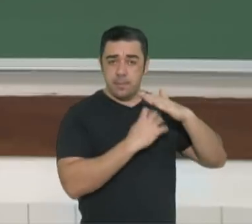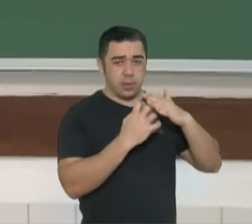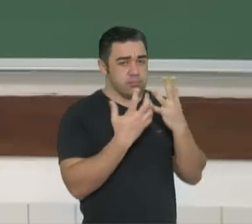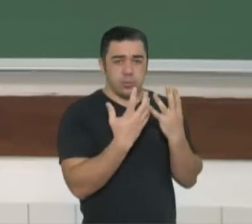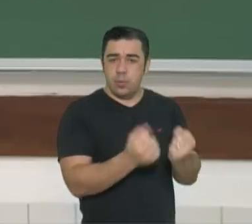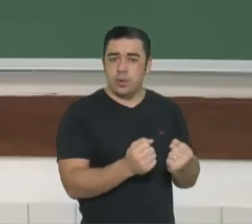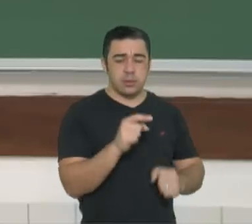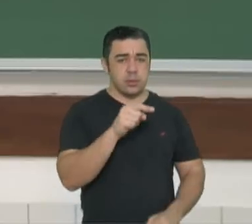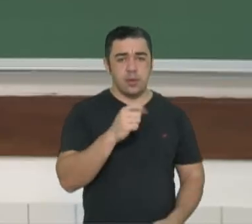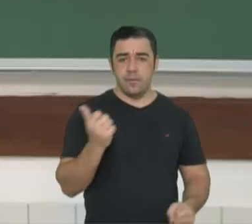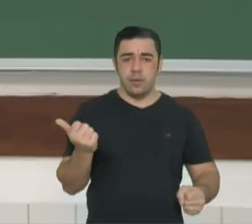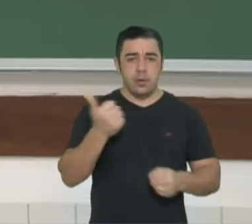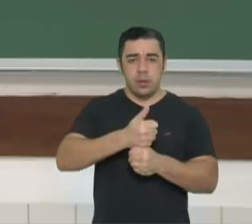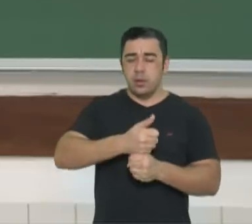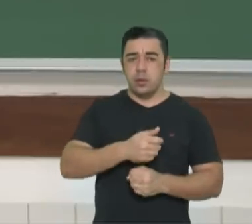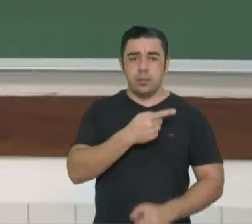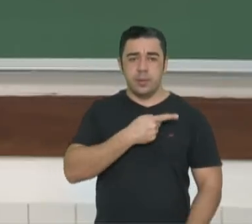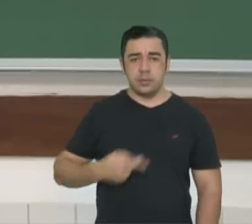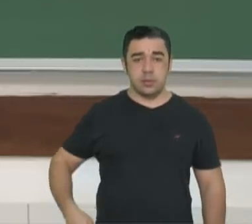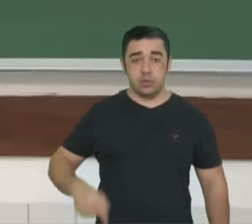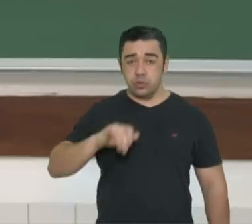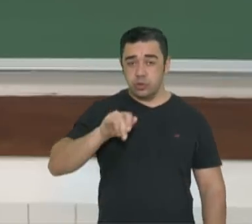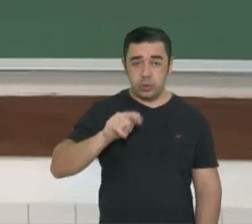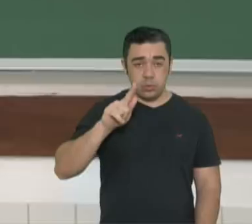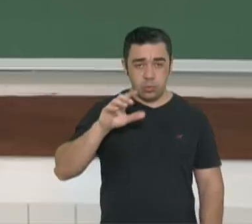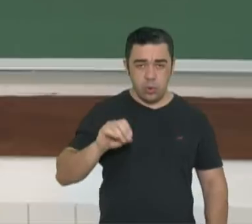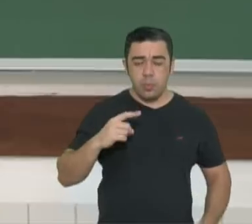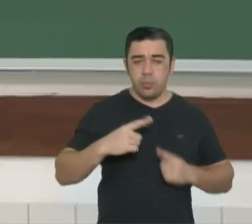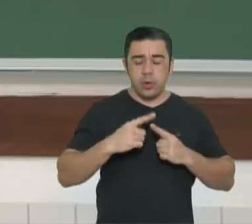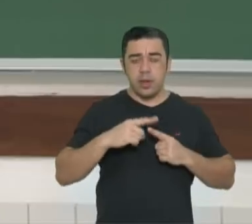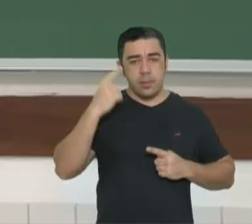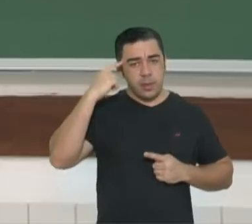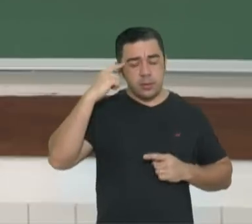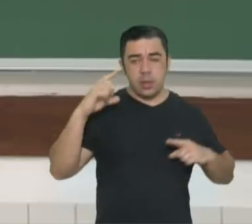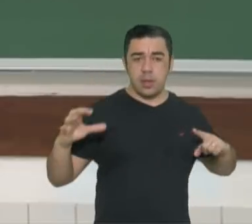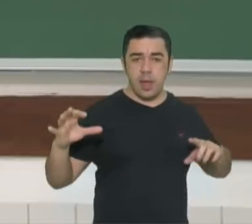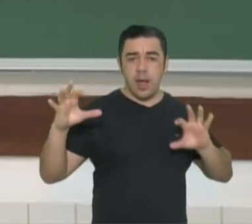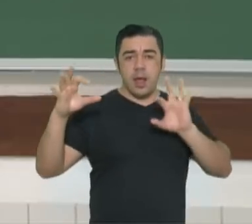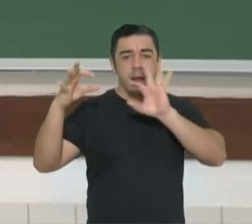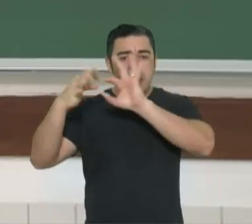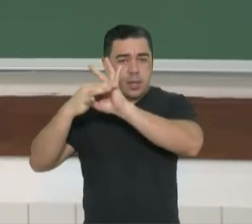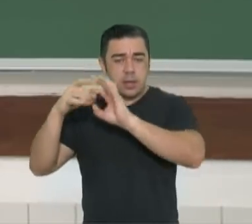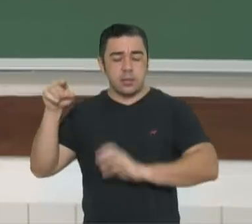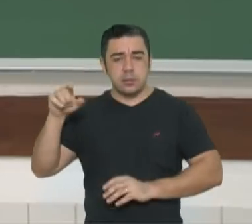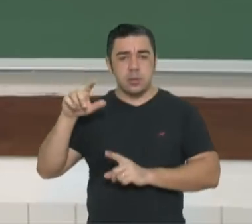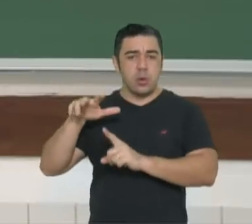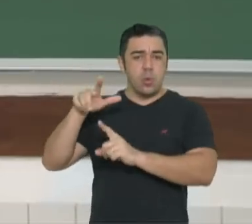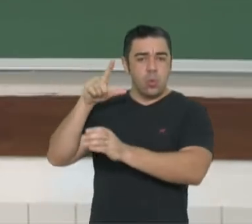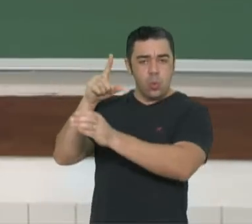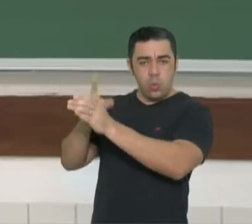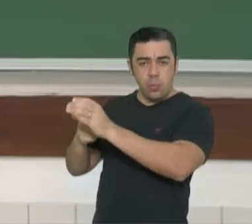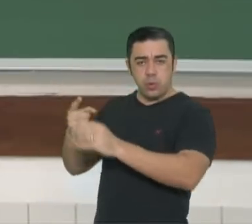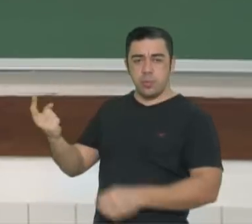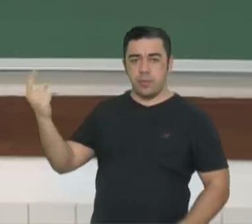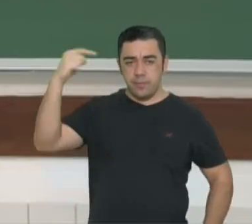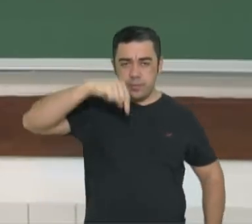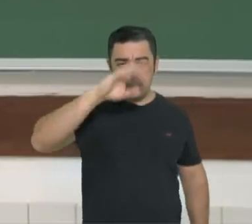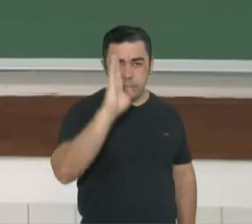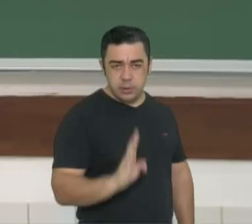posse do Jango, acusando ele de ter ligações com o comunismo e de querer instalar o comunismo no